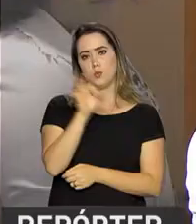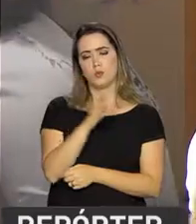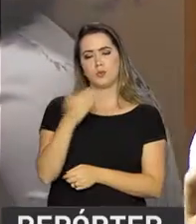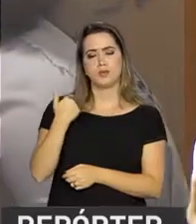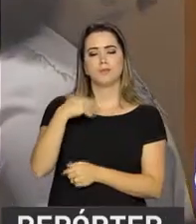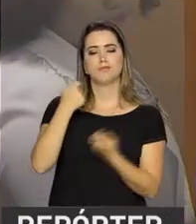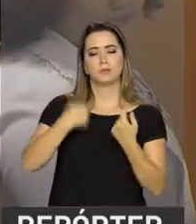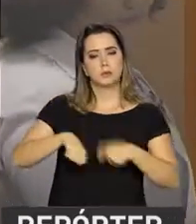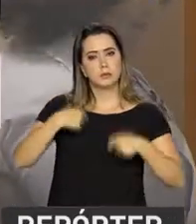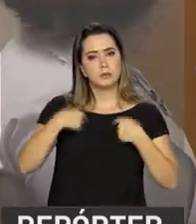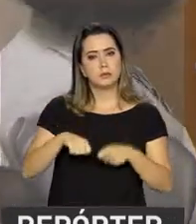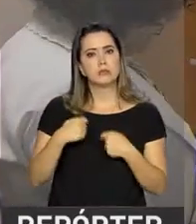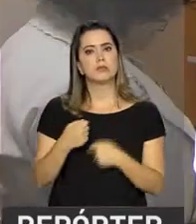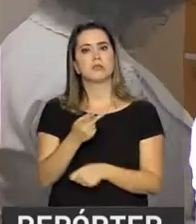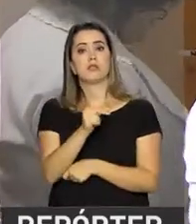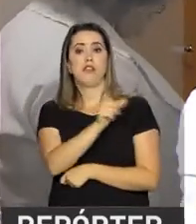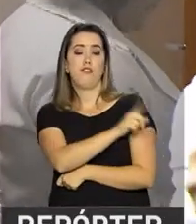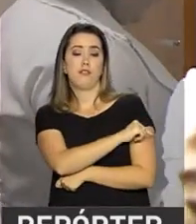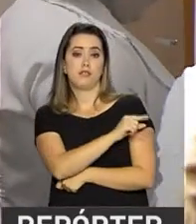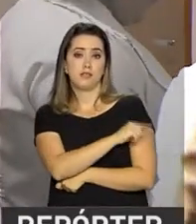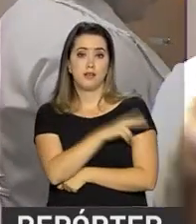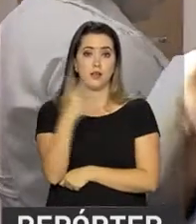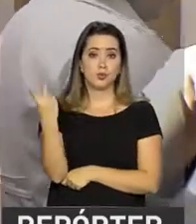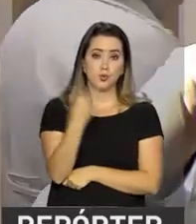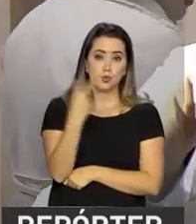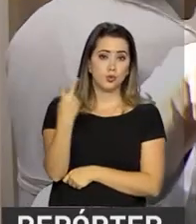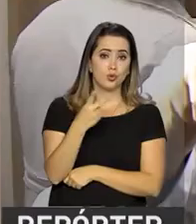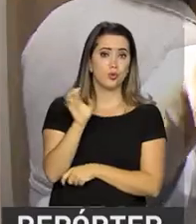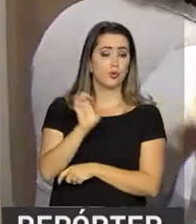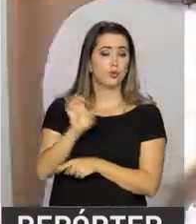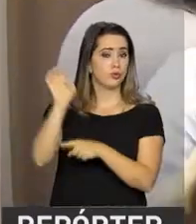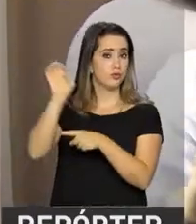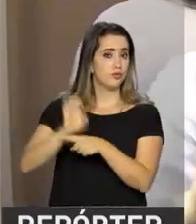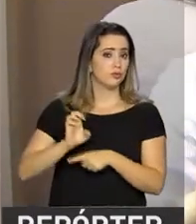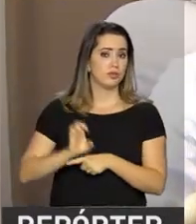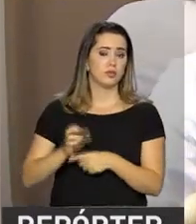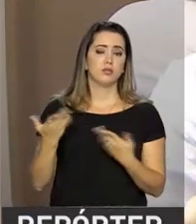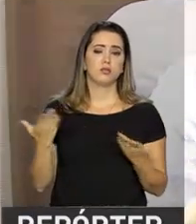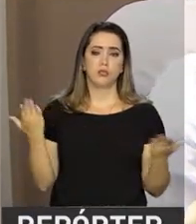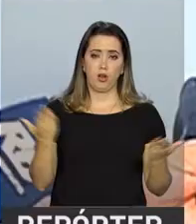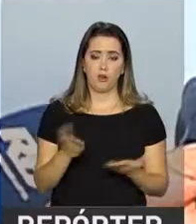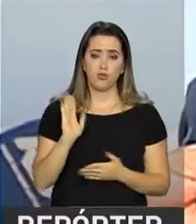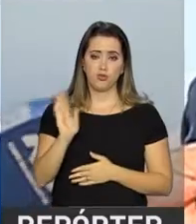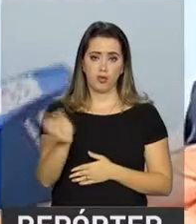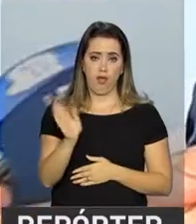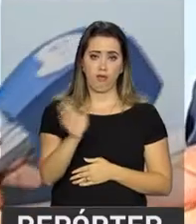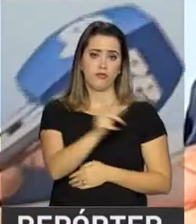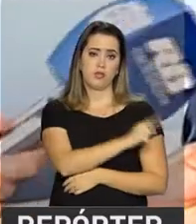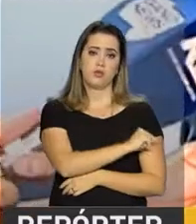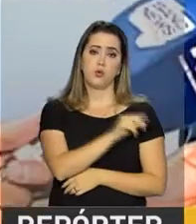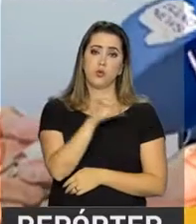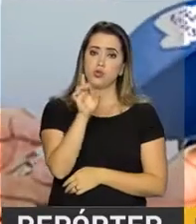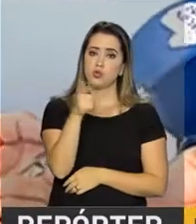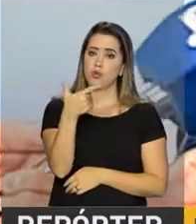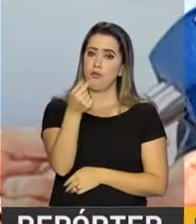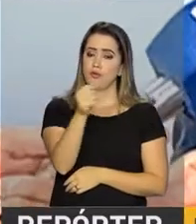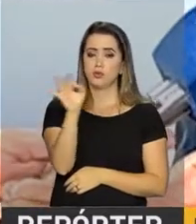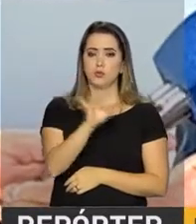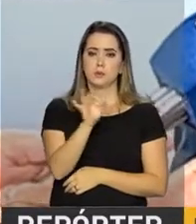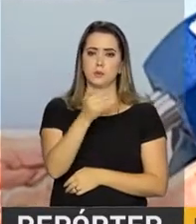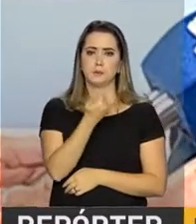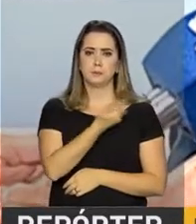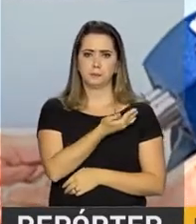que devem ser vacinadas nos dois estados receberam a vacina até o momento a cobertura vacinal está muito